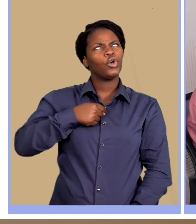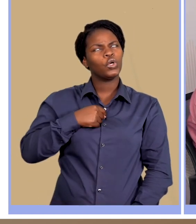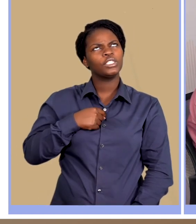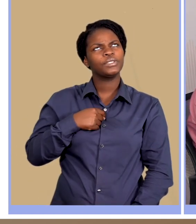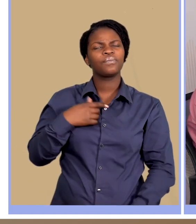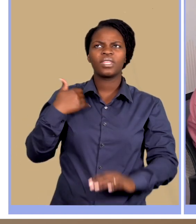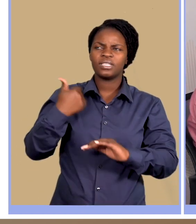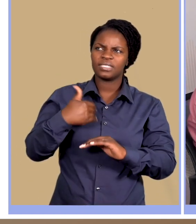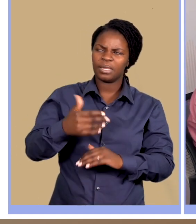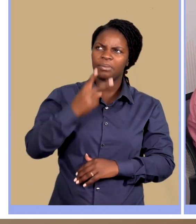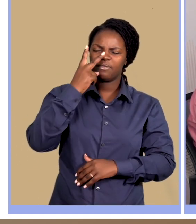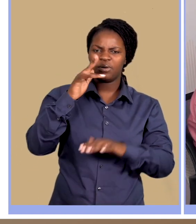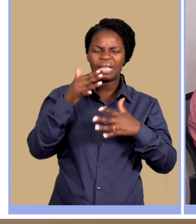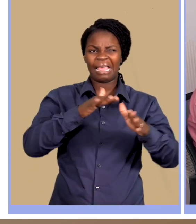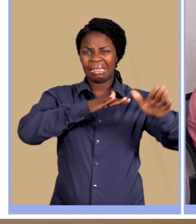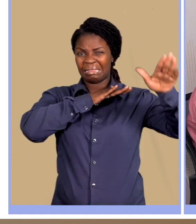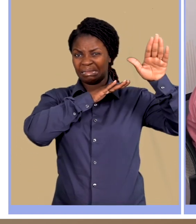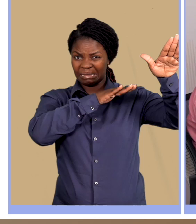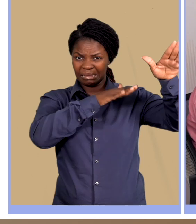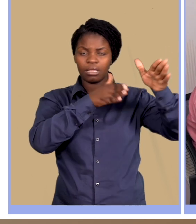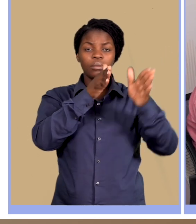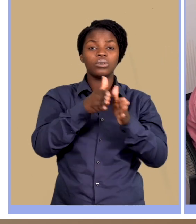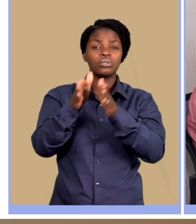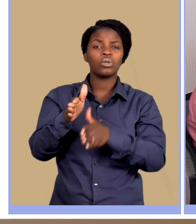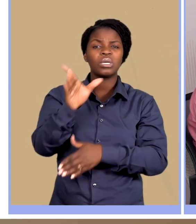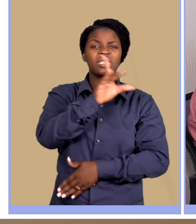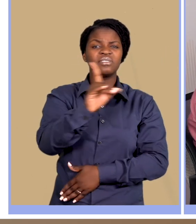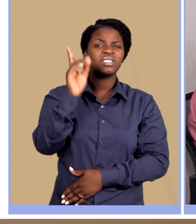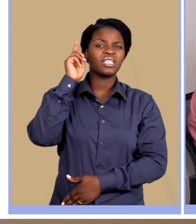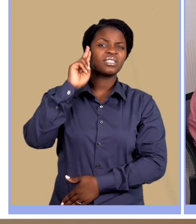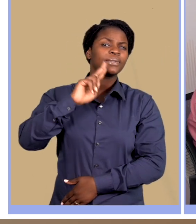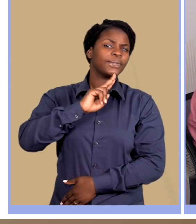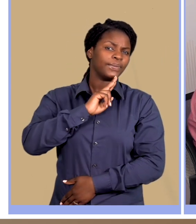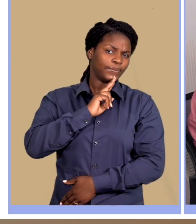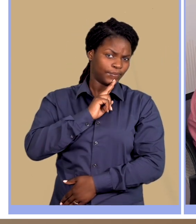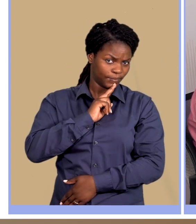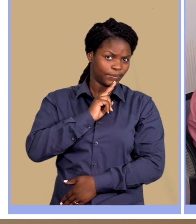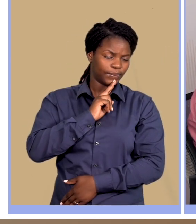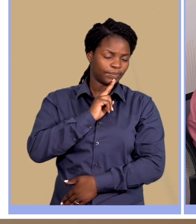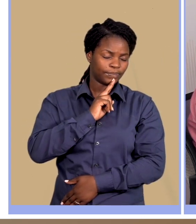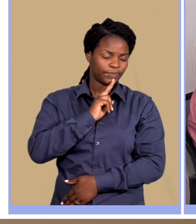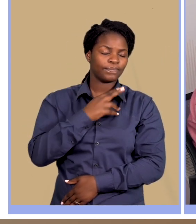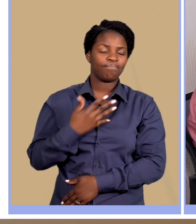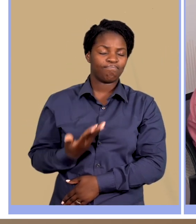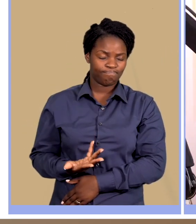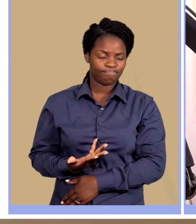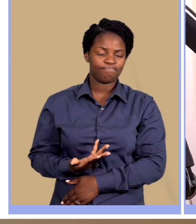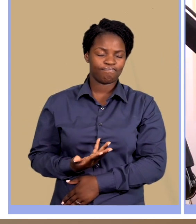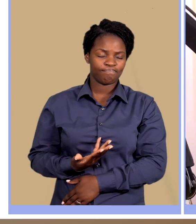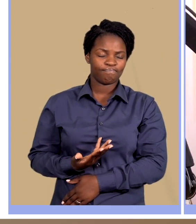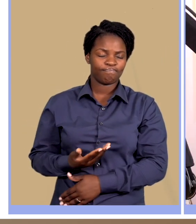zonas rurais, pessoas com deficiência auditiva ainda é um desafio para elas